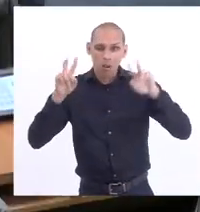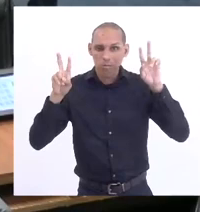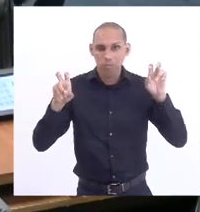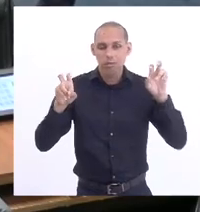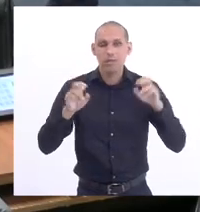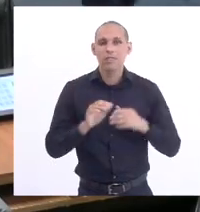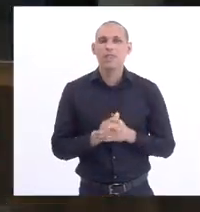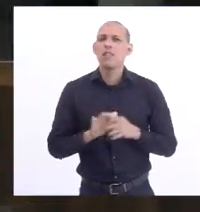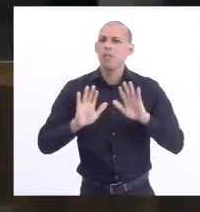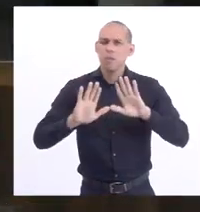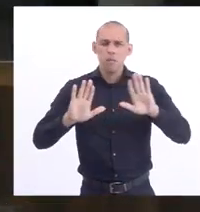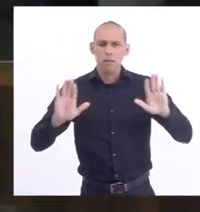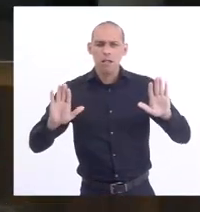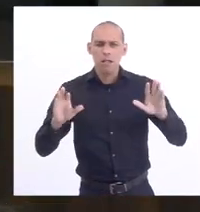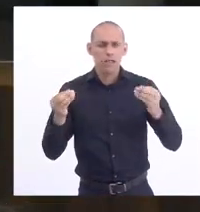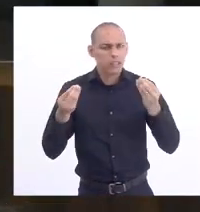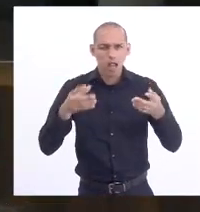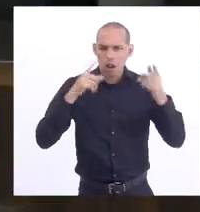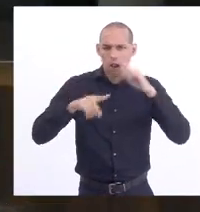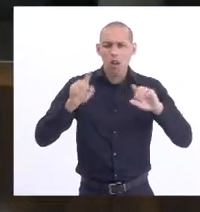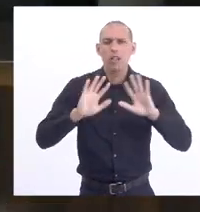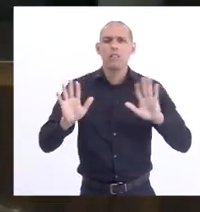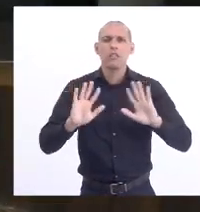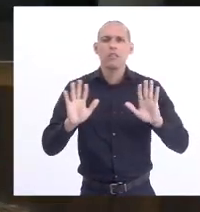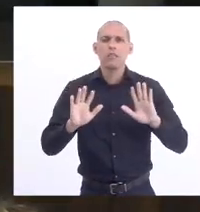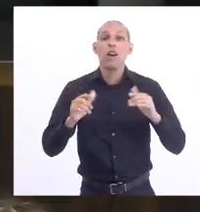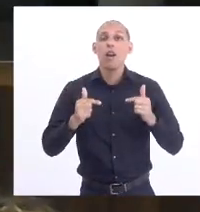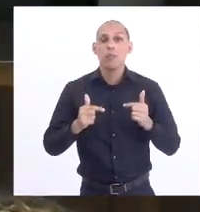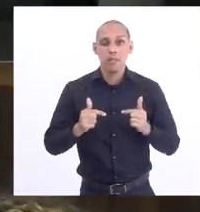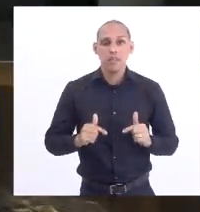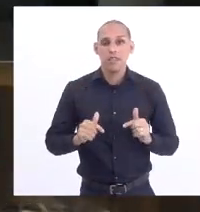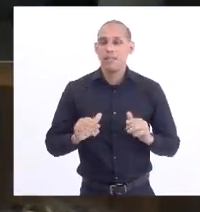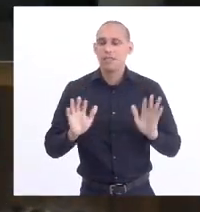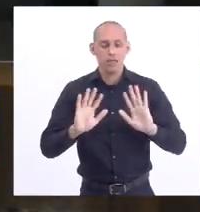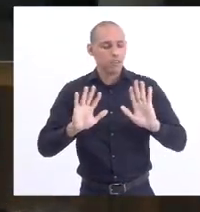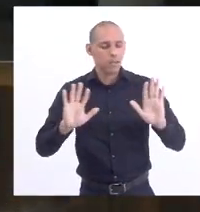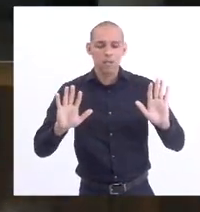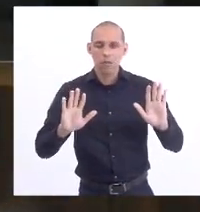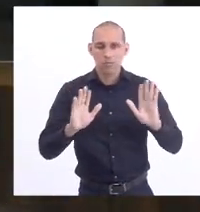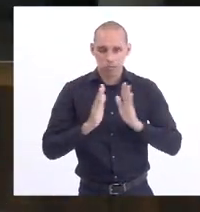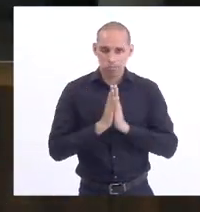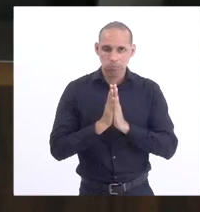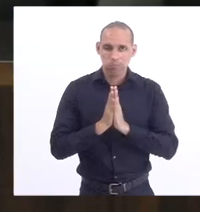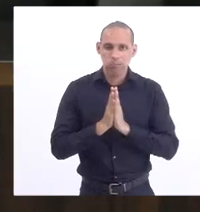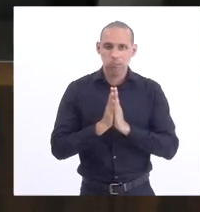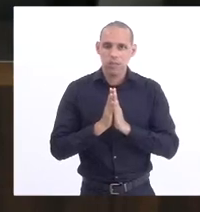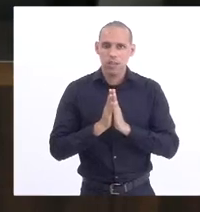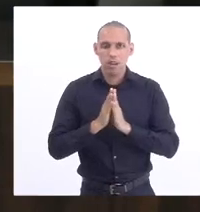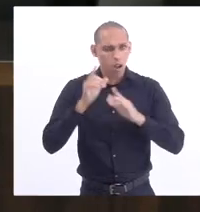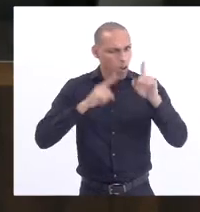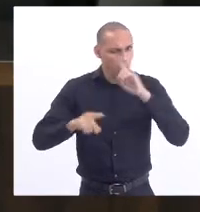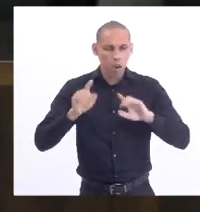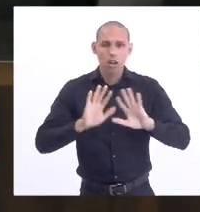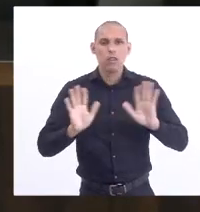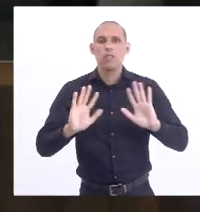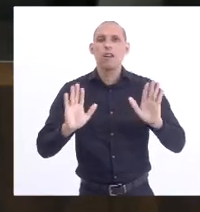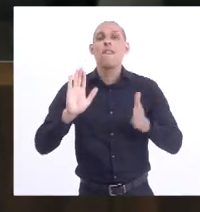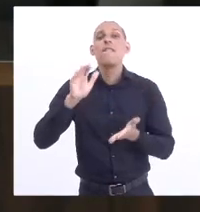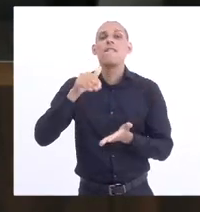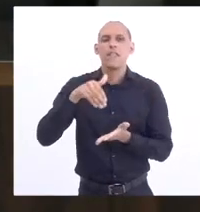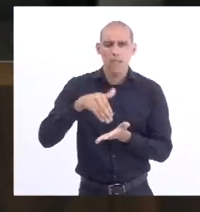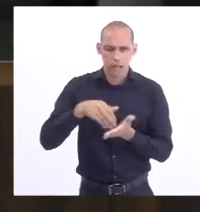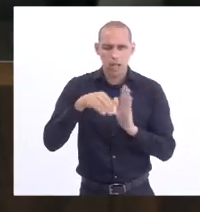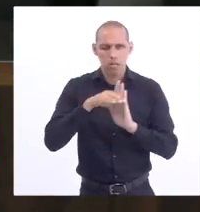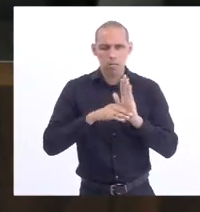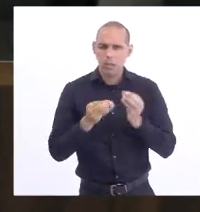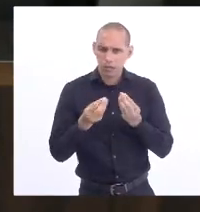Silva. Não vou conceder mais pela ordem. Não, é abstenção. Não, por favor. Não vou conceder. Pela presidente, ordem eu não vou conceder. Ao final da pauta eu